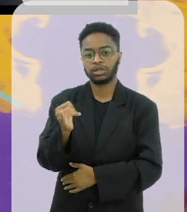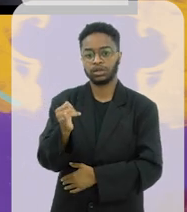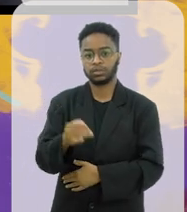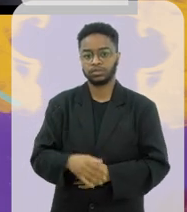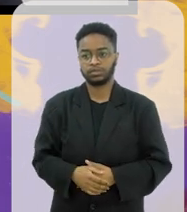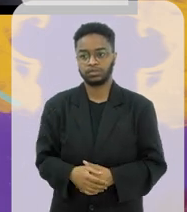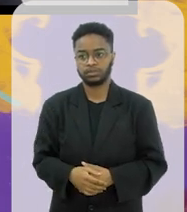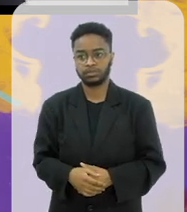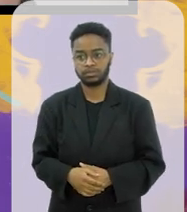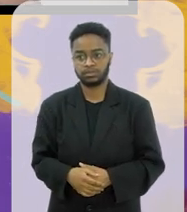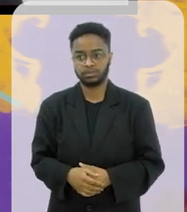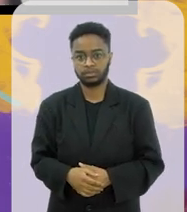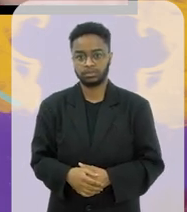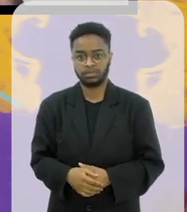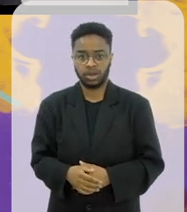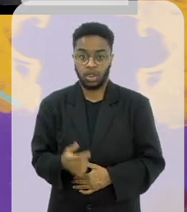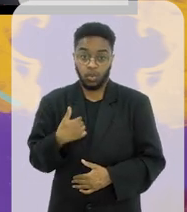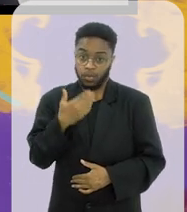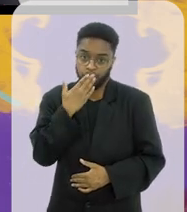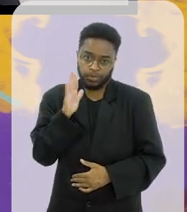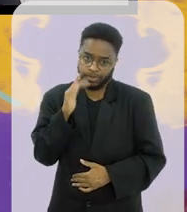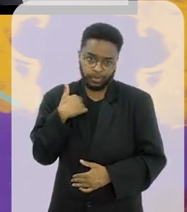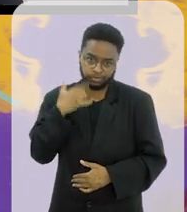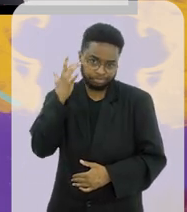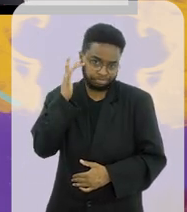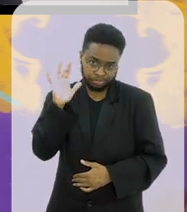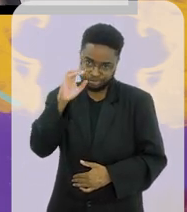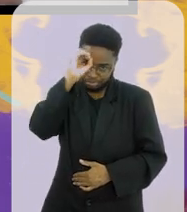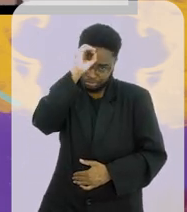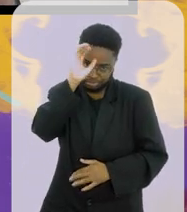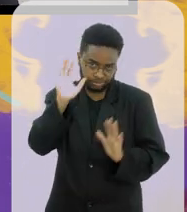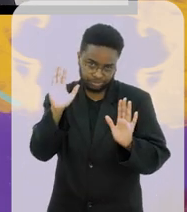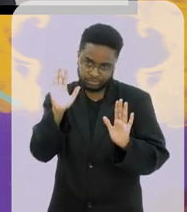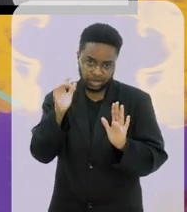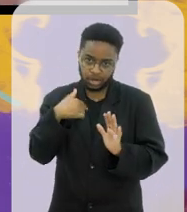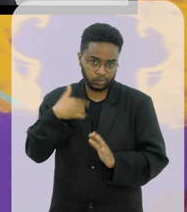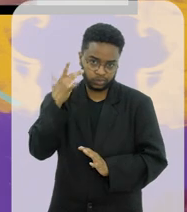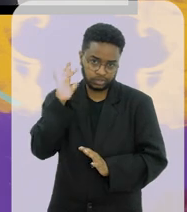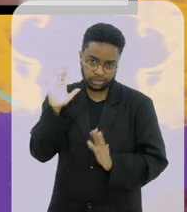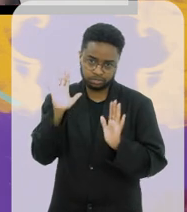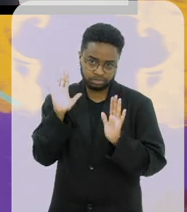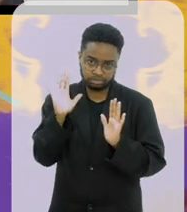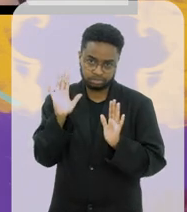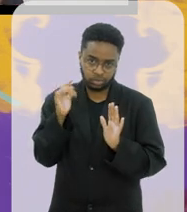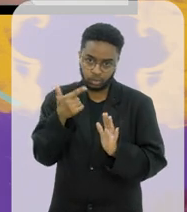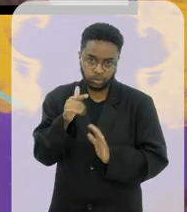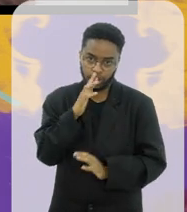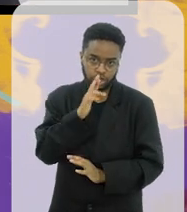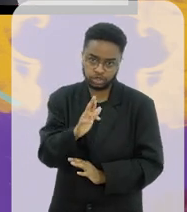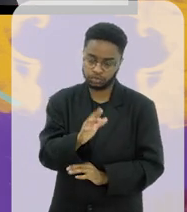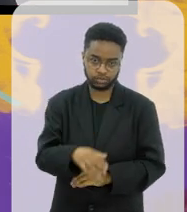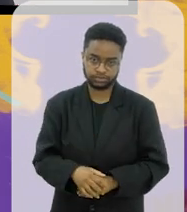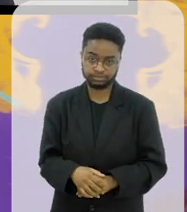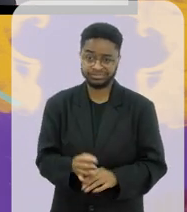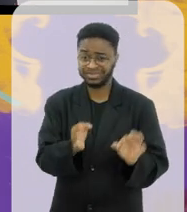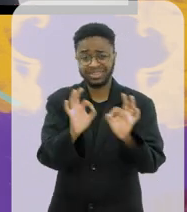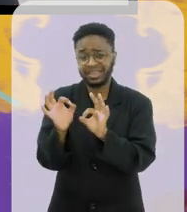janeiro. E há também uma... Juro que eu não sei. Ninguém Juro, sabe. Rui. Porque Juro, tudo eu não vai tenho, depender... Eu não tenho